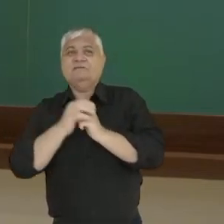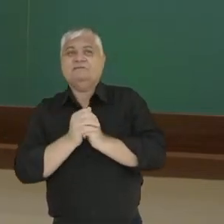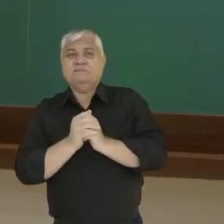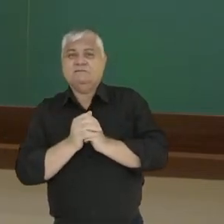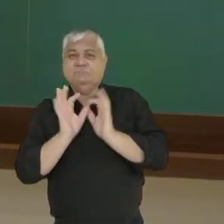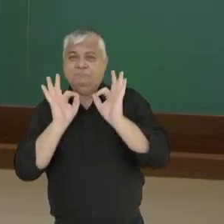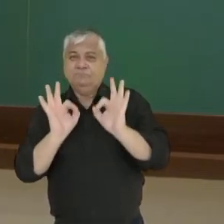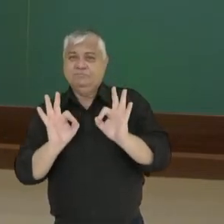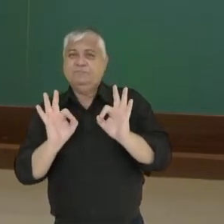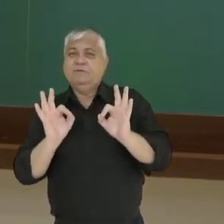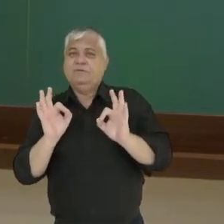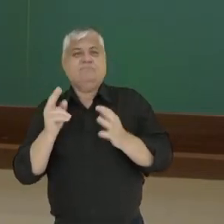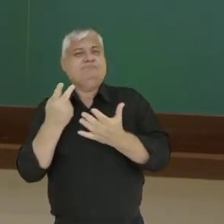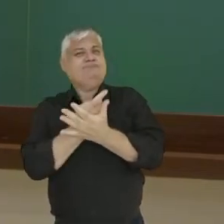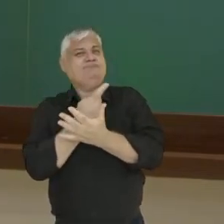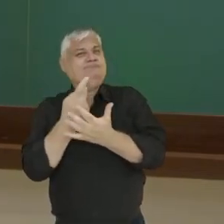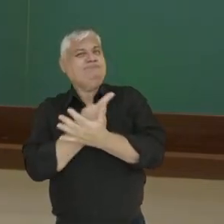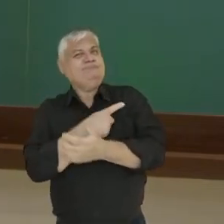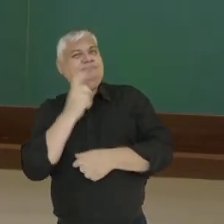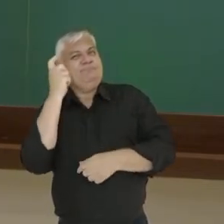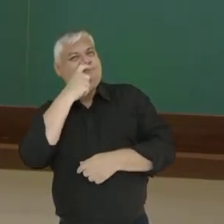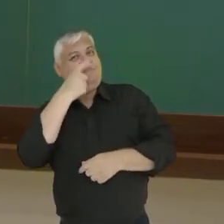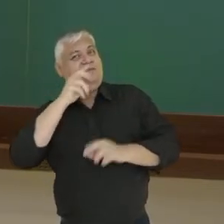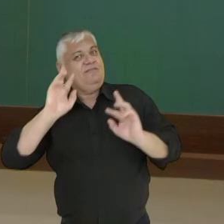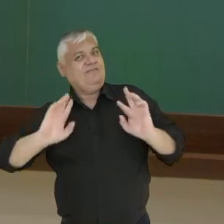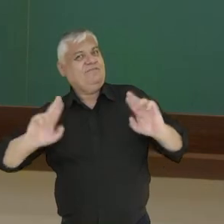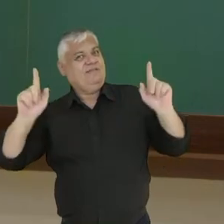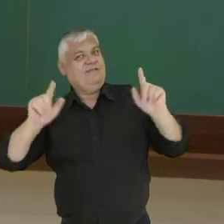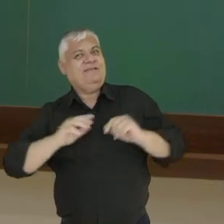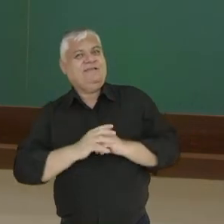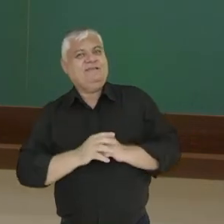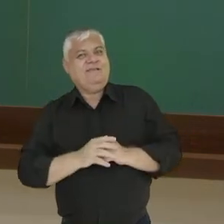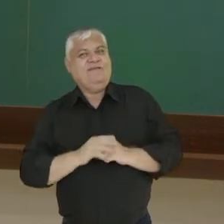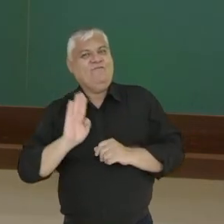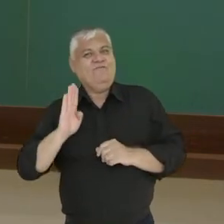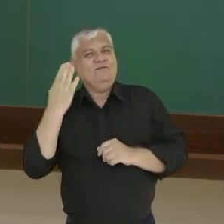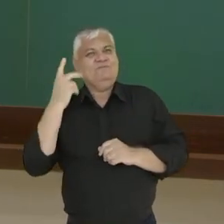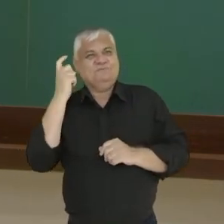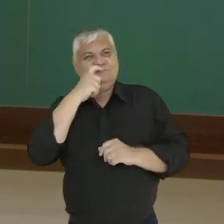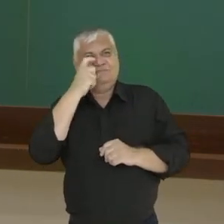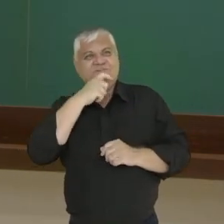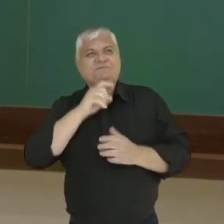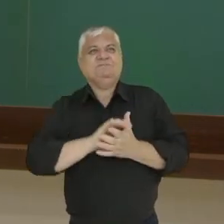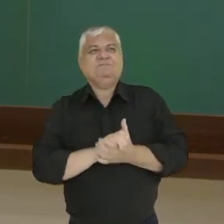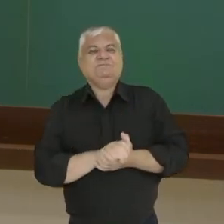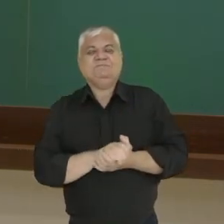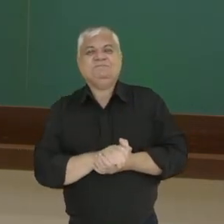É igual? Não é igual, é diferente. Então, já sabemos que é falsa.